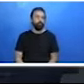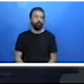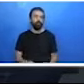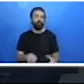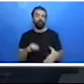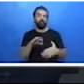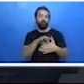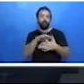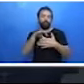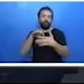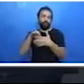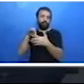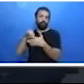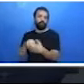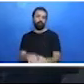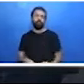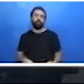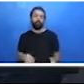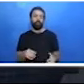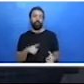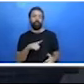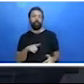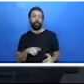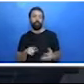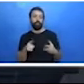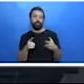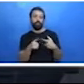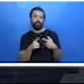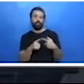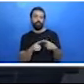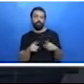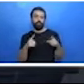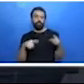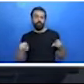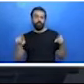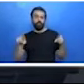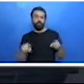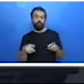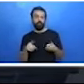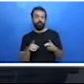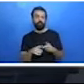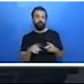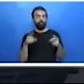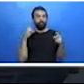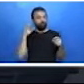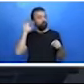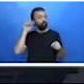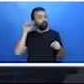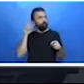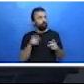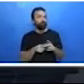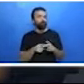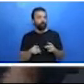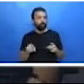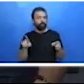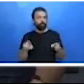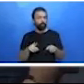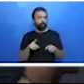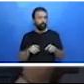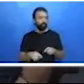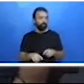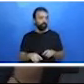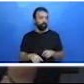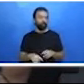cordel, percebeu que eles têm ritmo e musicalidade, não é? Vamos ver como isso acontece?